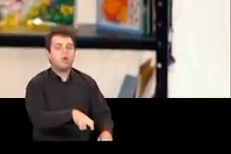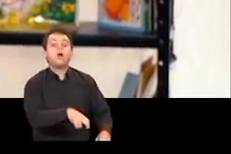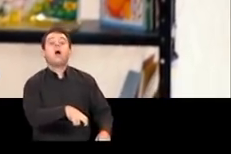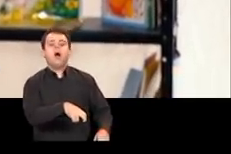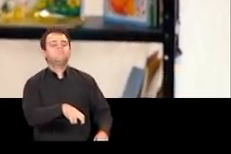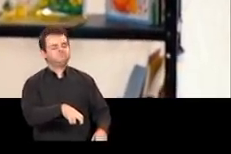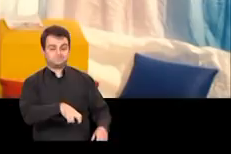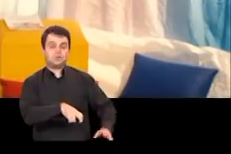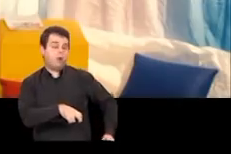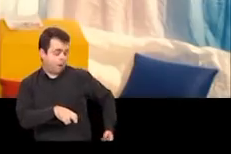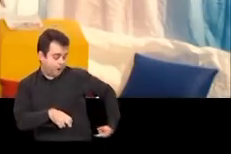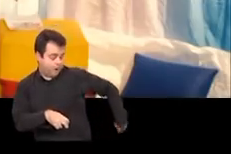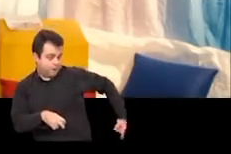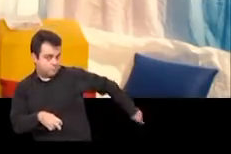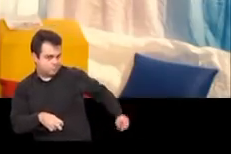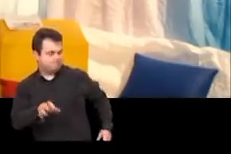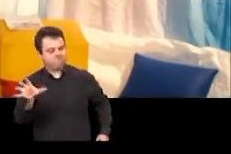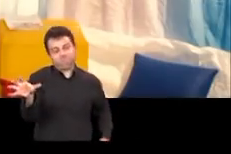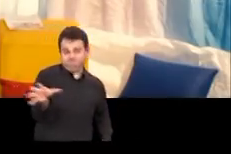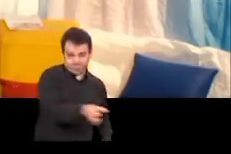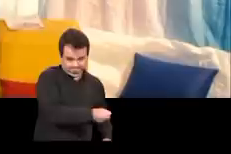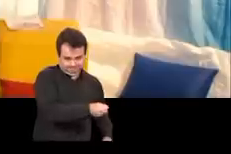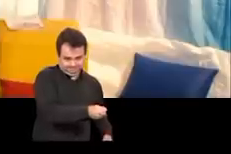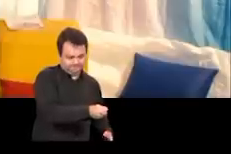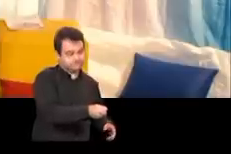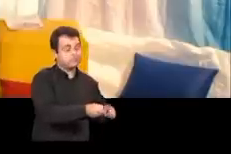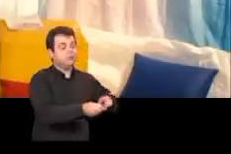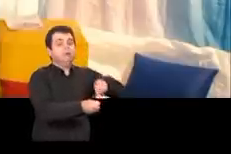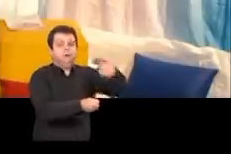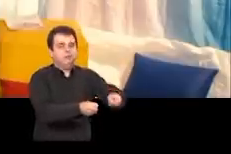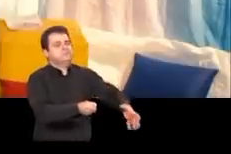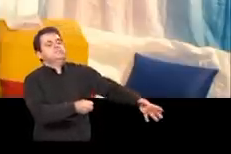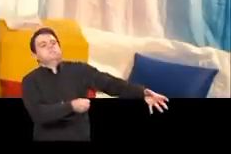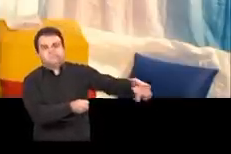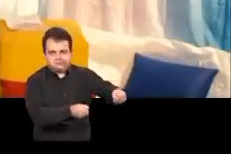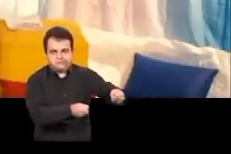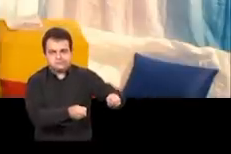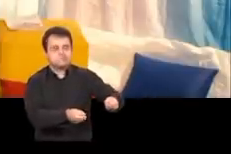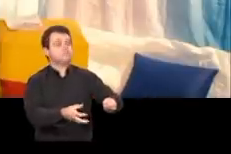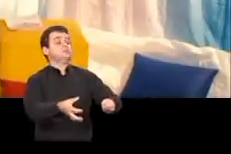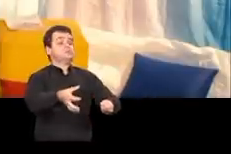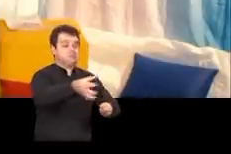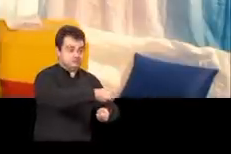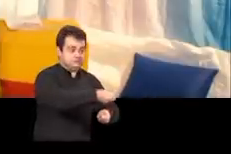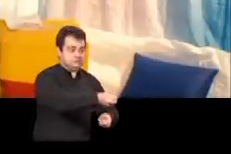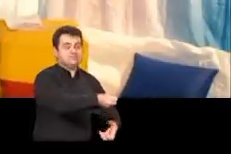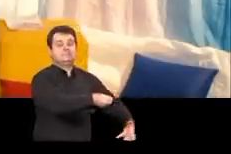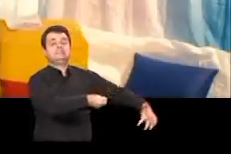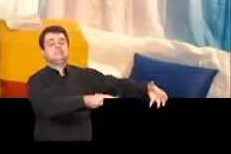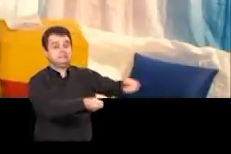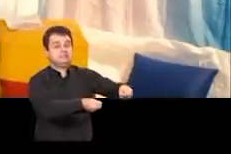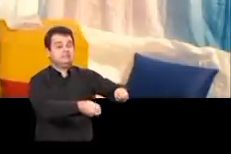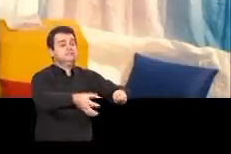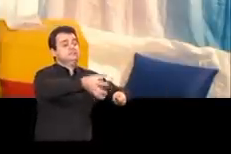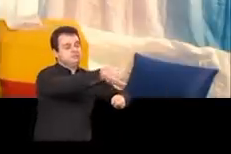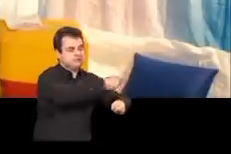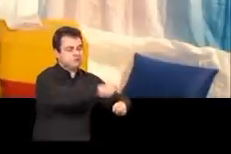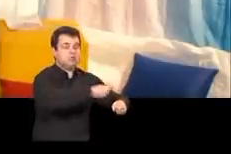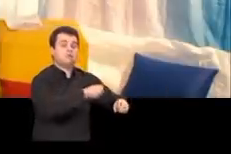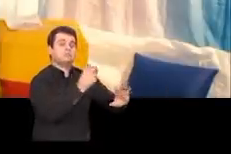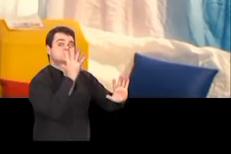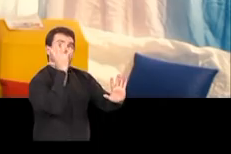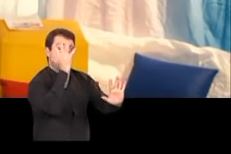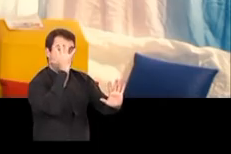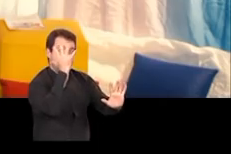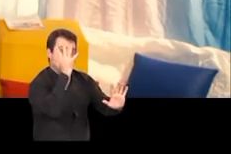O rato segurou no gato. O gato no totó. O totó na neta. A neta na avó.